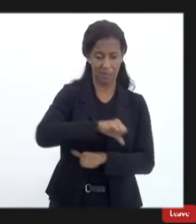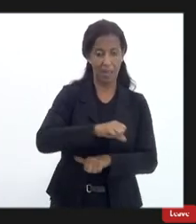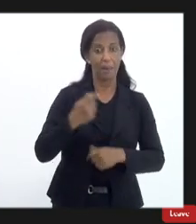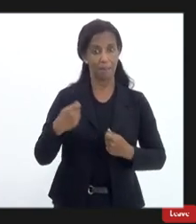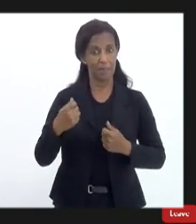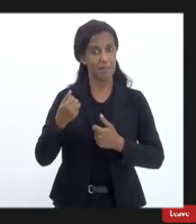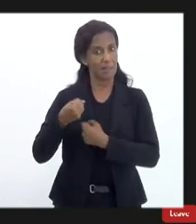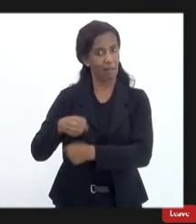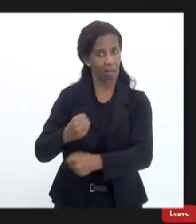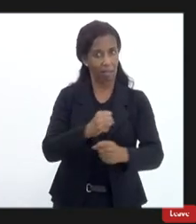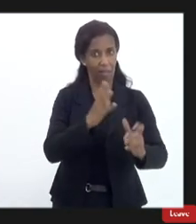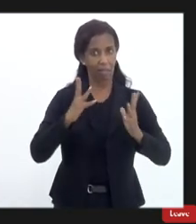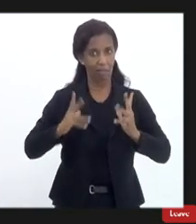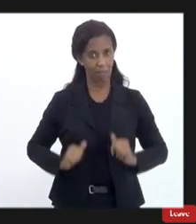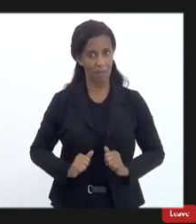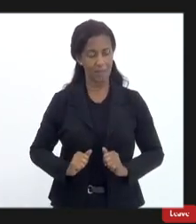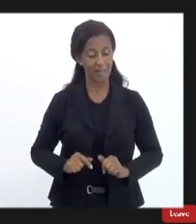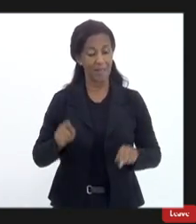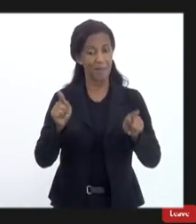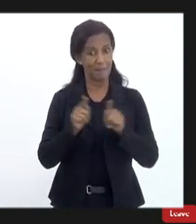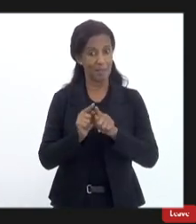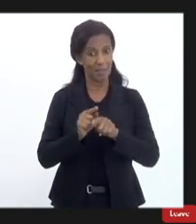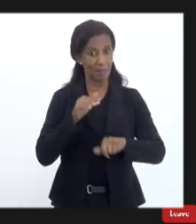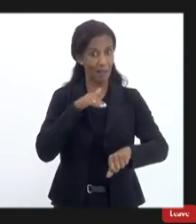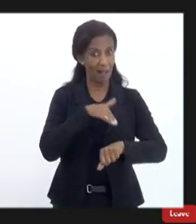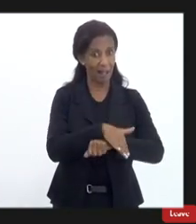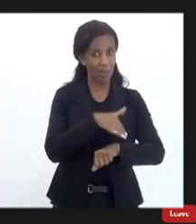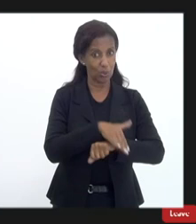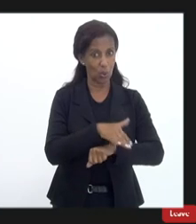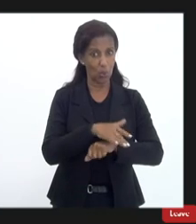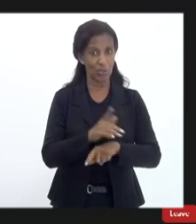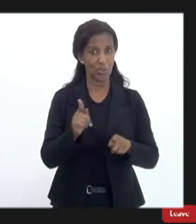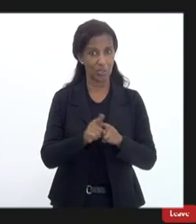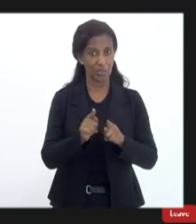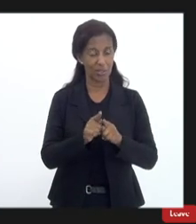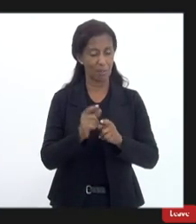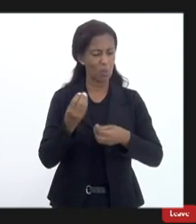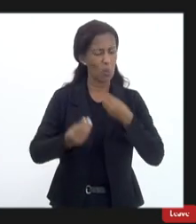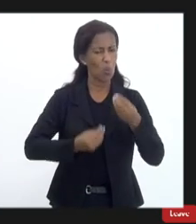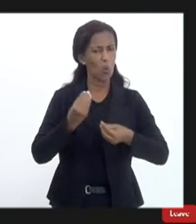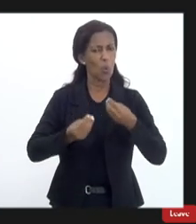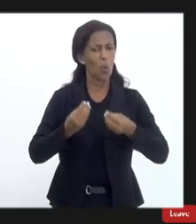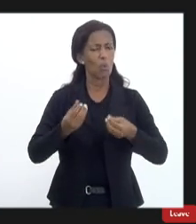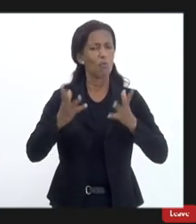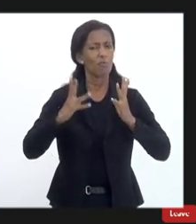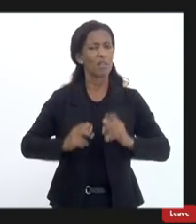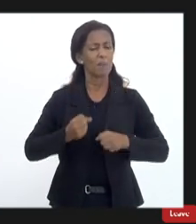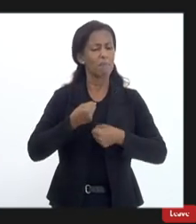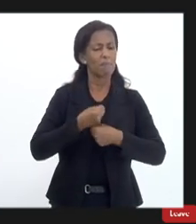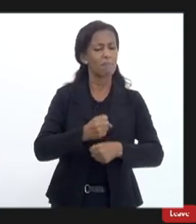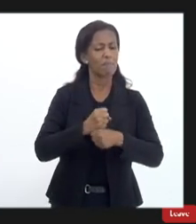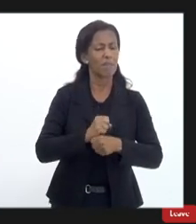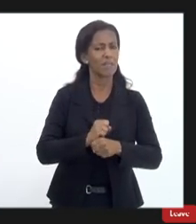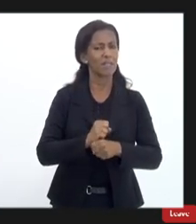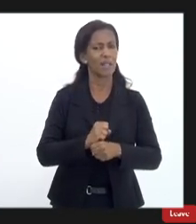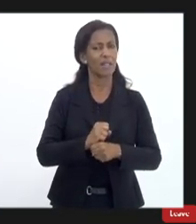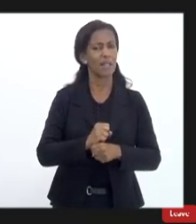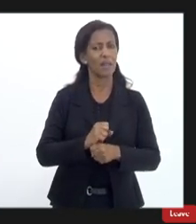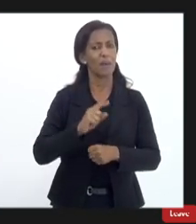precisa também se alertar de que esses sujeitos dentro da escola noturna, como fica essa limpeza, né, para a